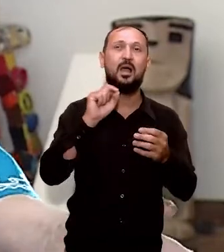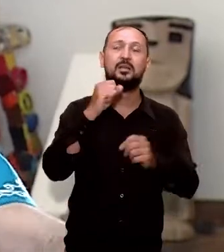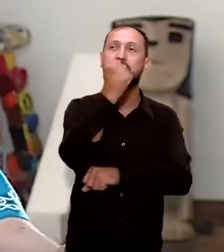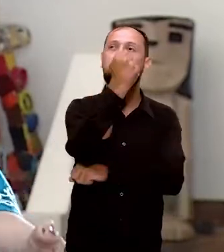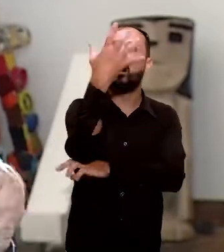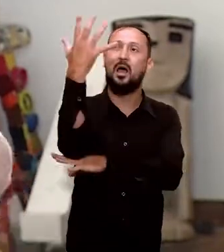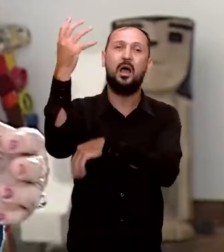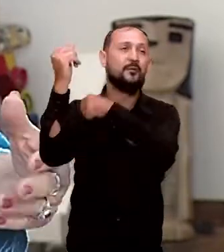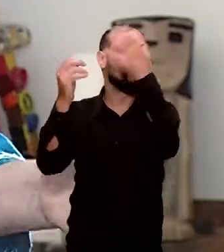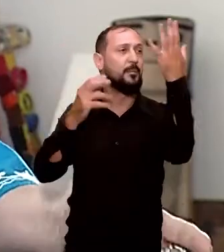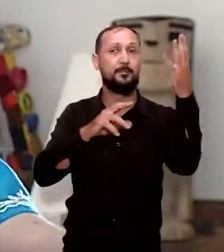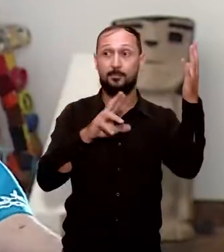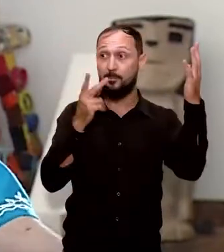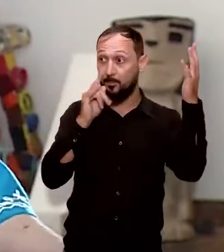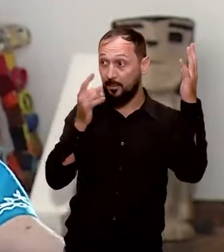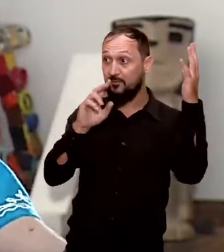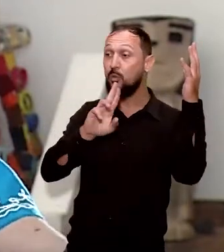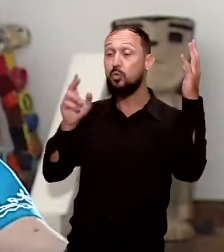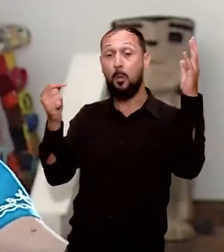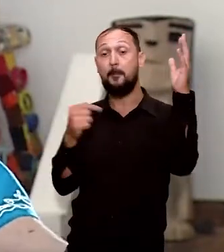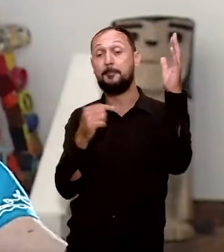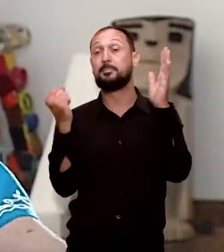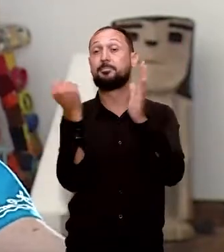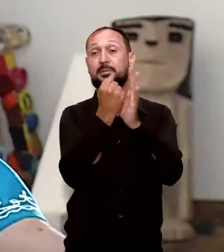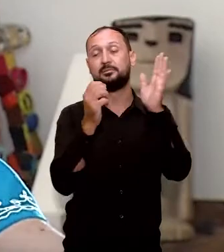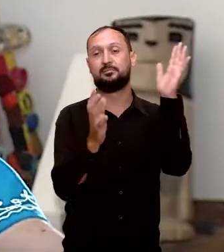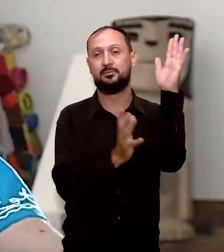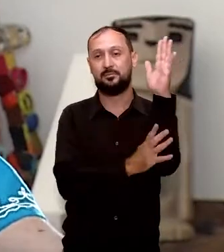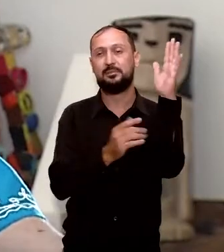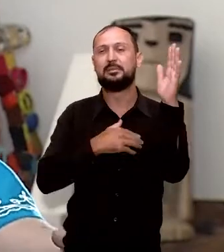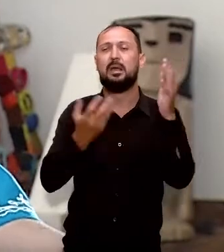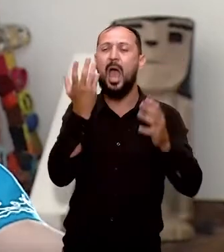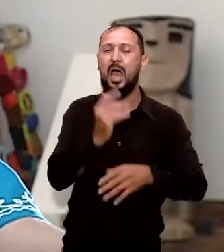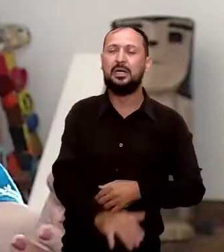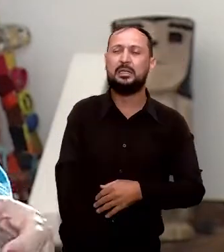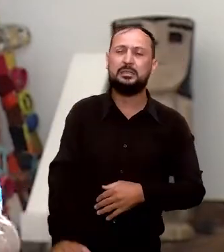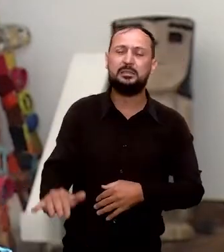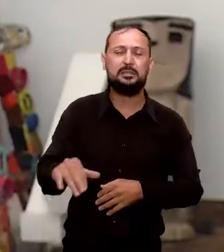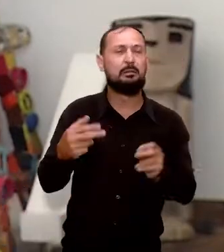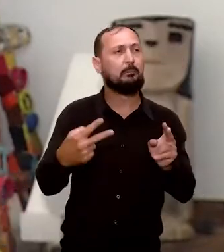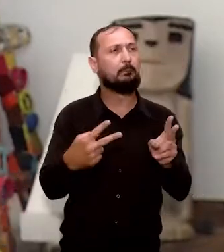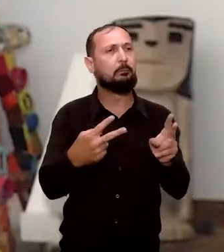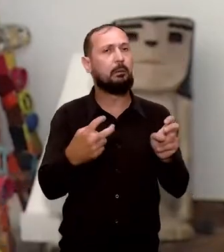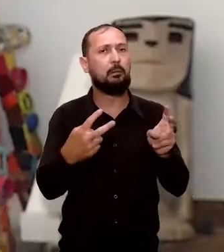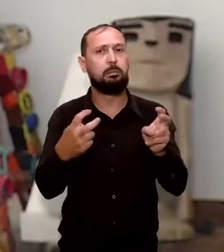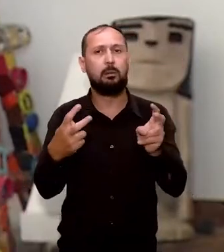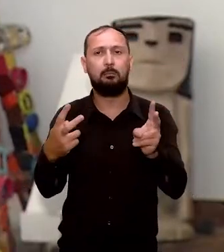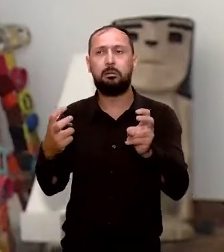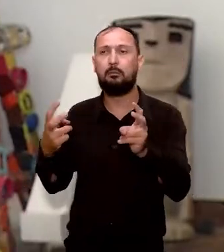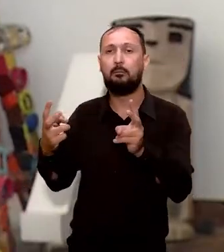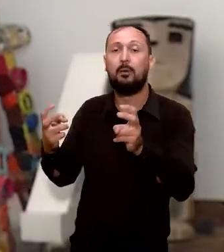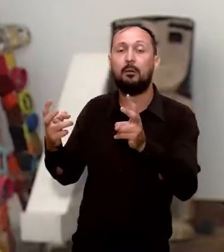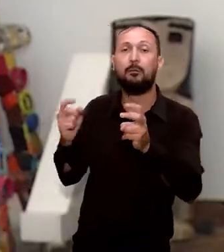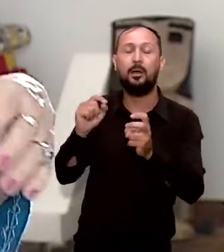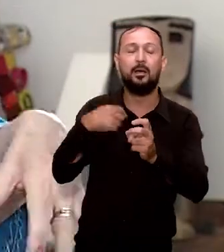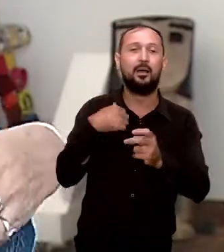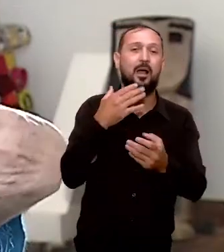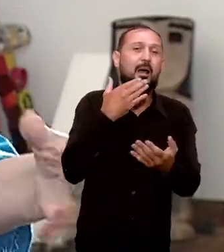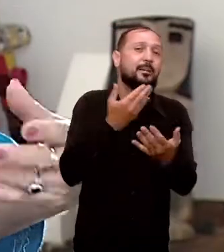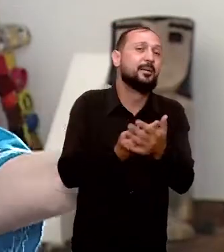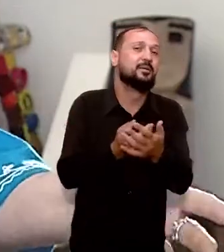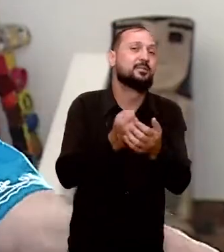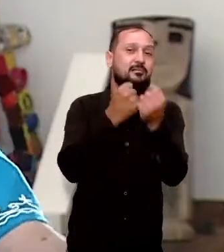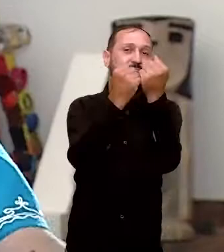as árvores. Meu pai falava o nome das árvores, né? Então, desde muito cedo eu aprendi